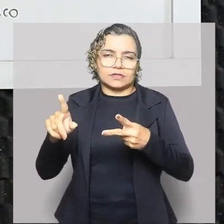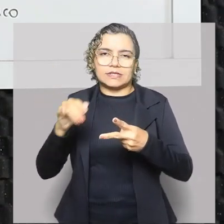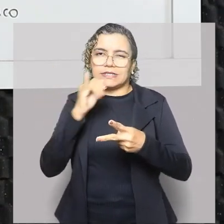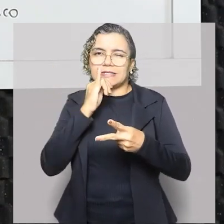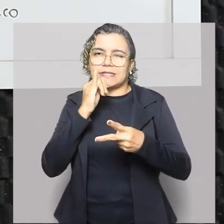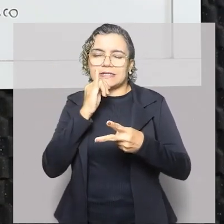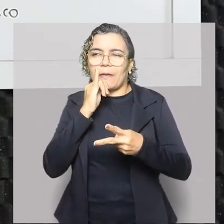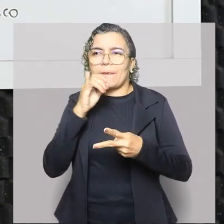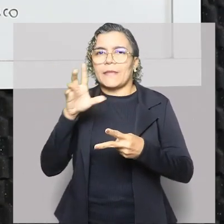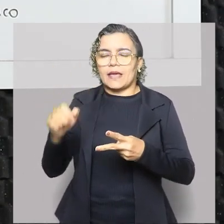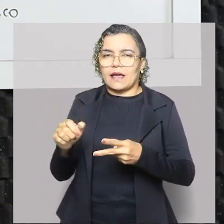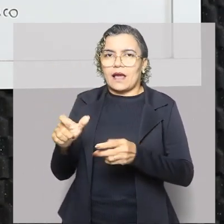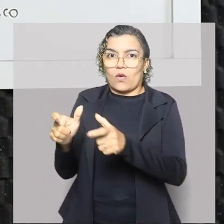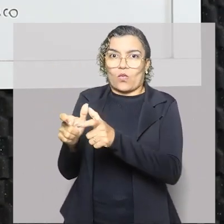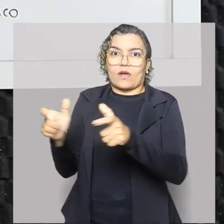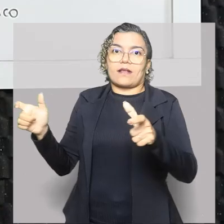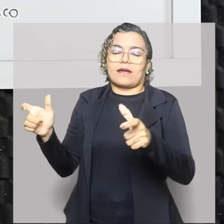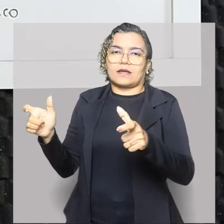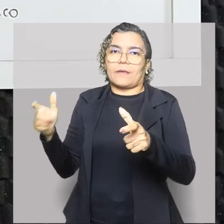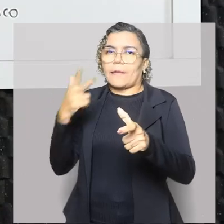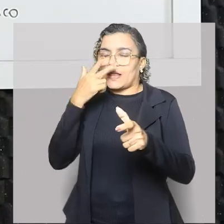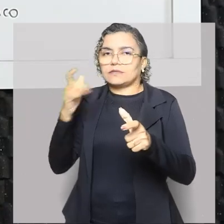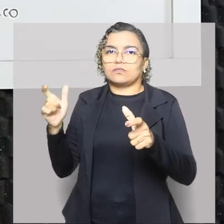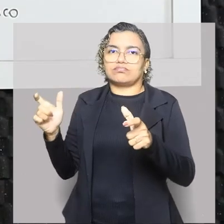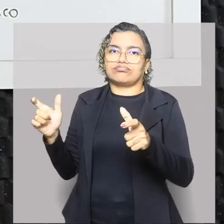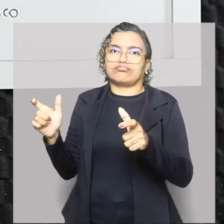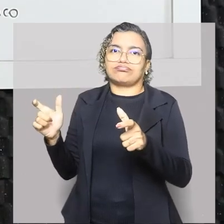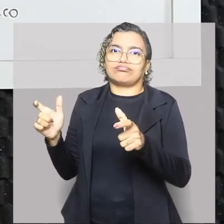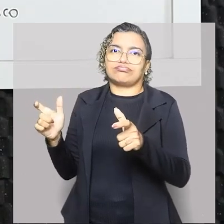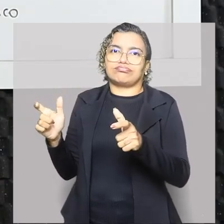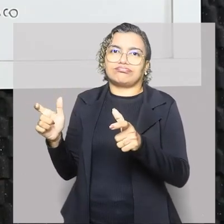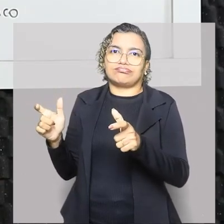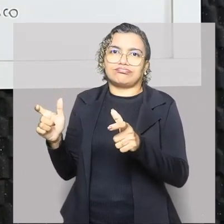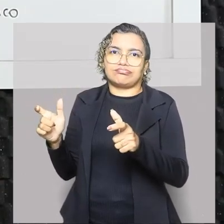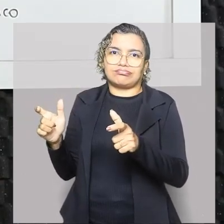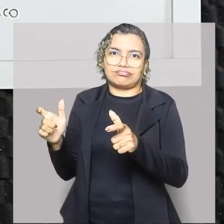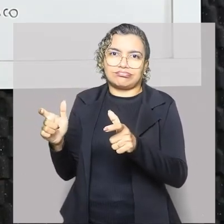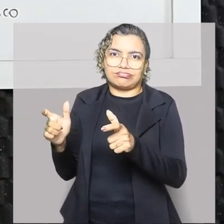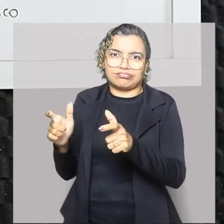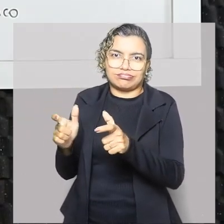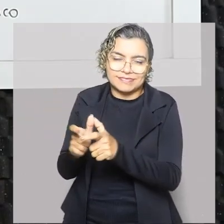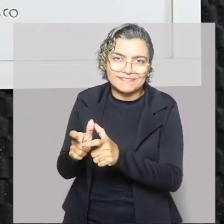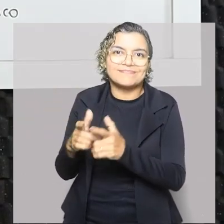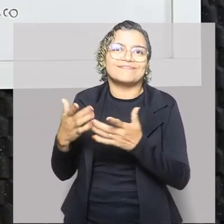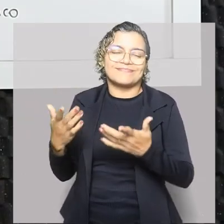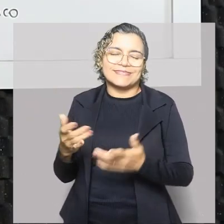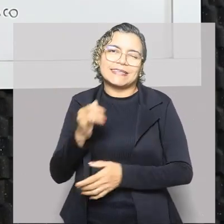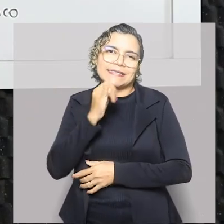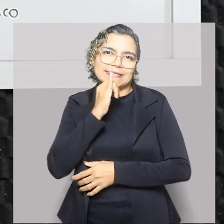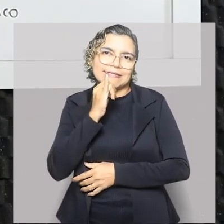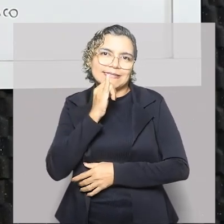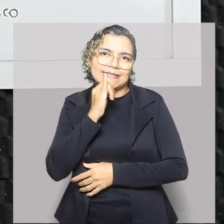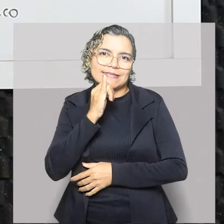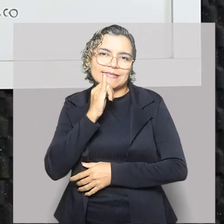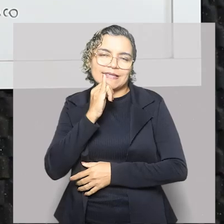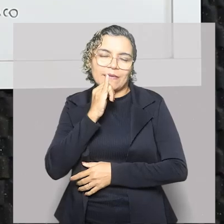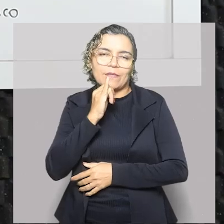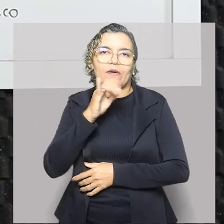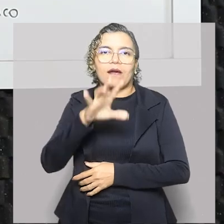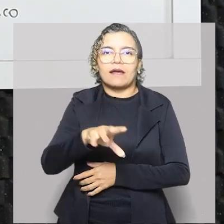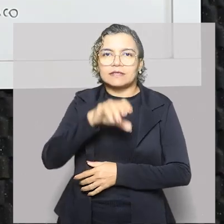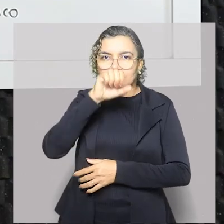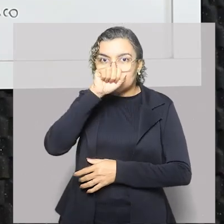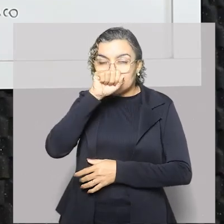pegar algo que é grande e ir degradando até tornar aquilo, né, bem menor. Exemplo, o processo de